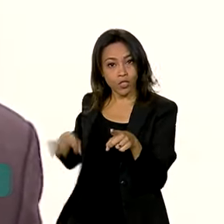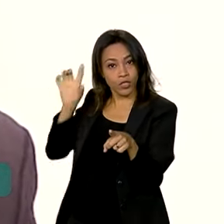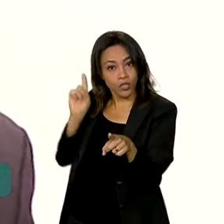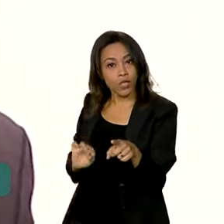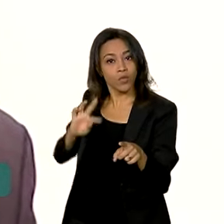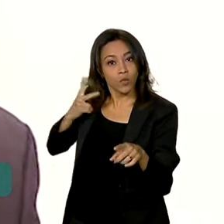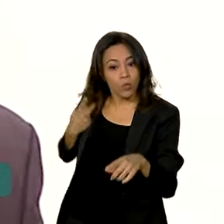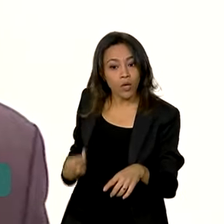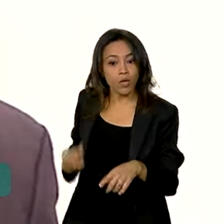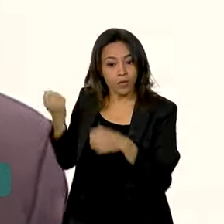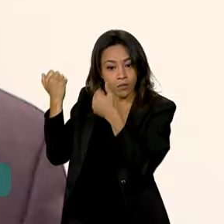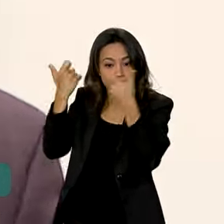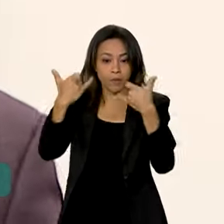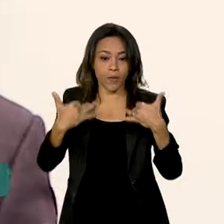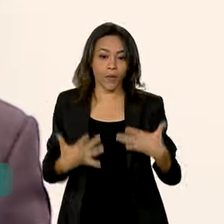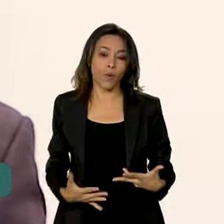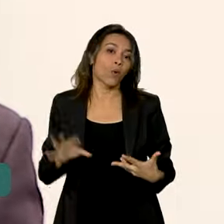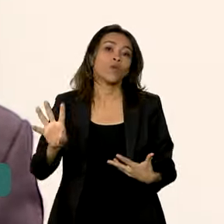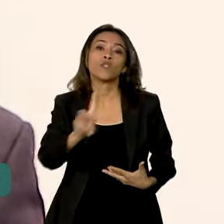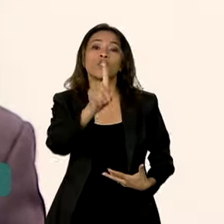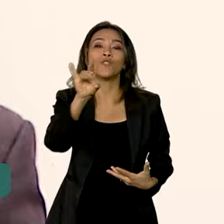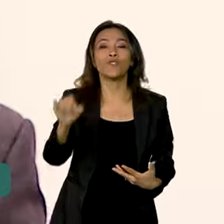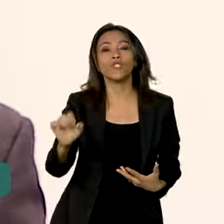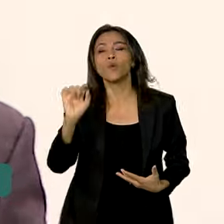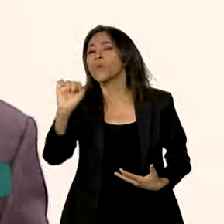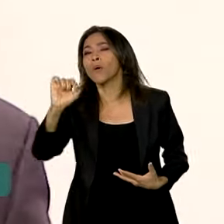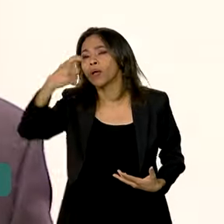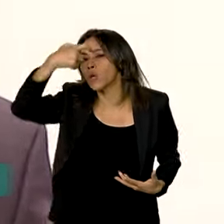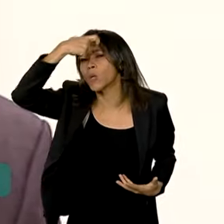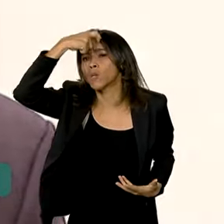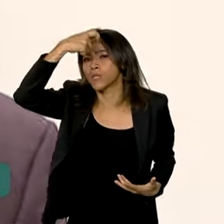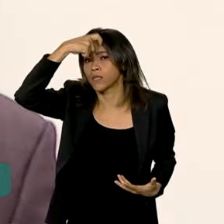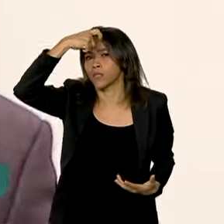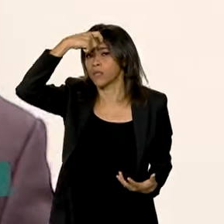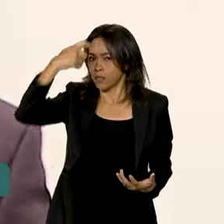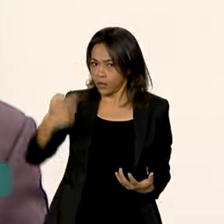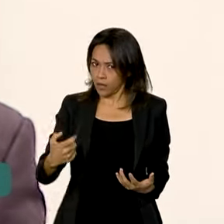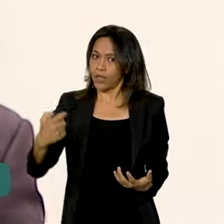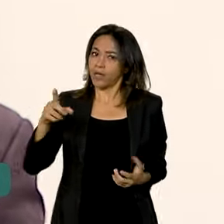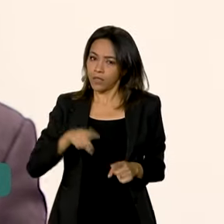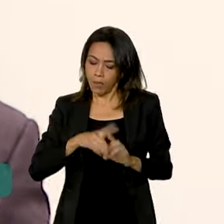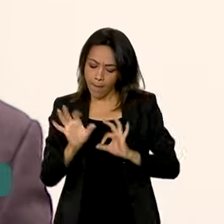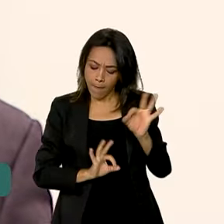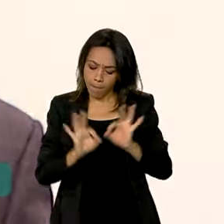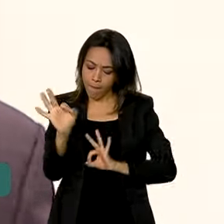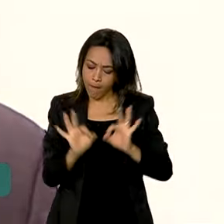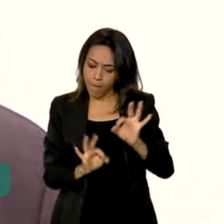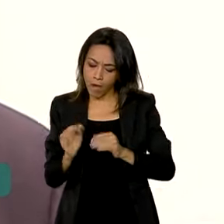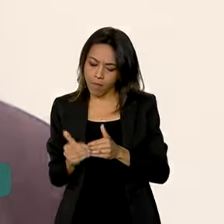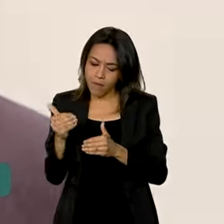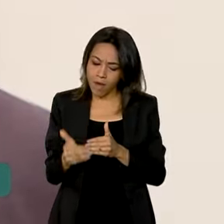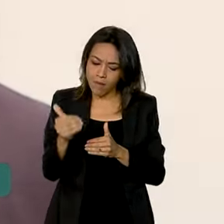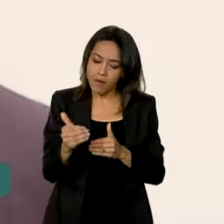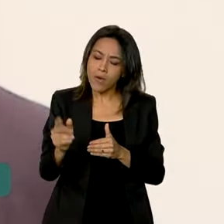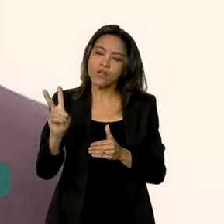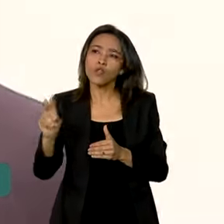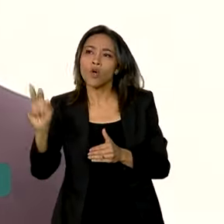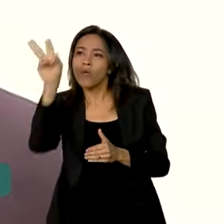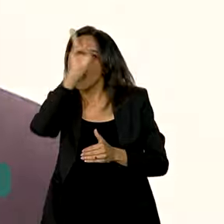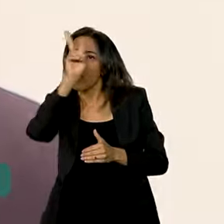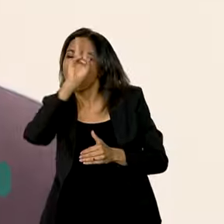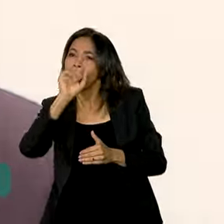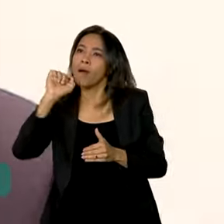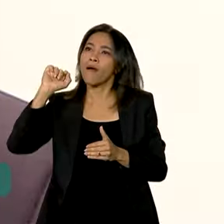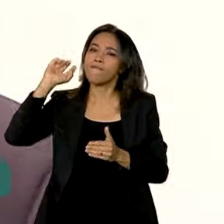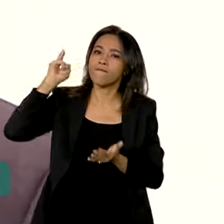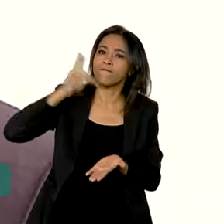Silvio Almeida, disse que o dia foi de conscientizar e projetar rumos em função da memória, da